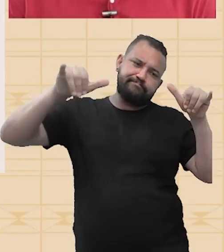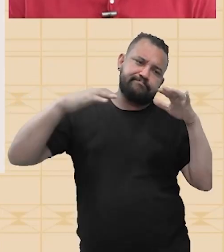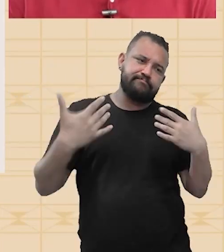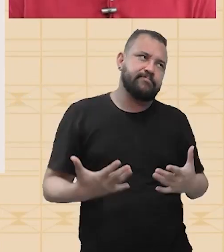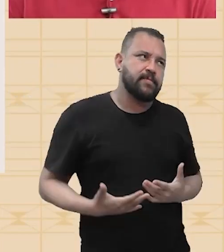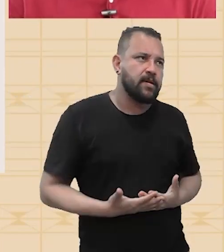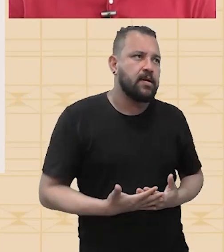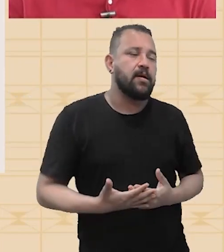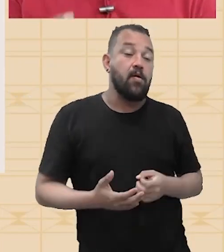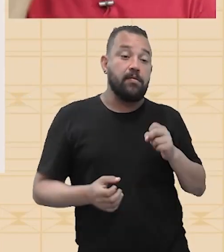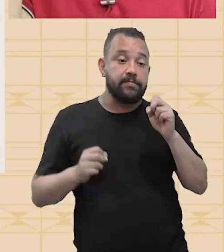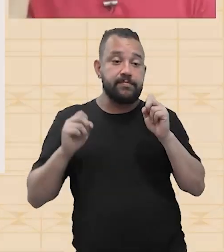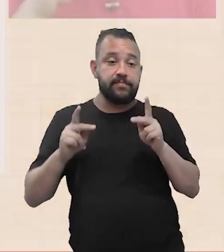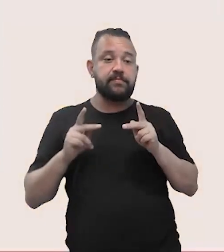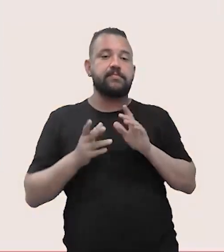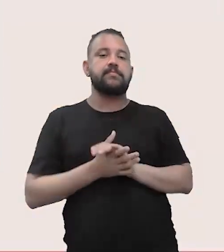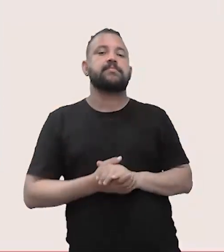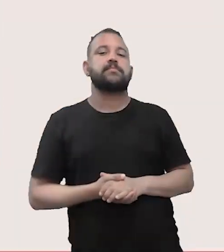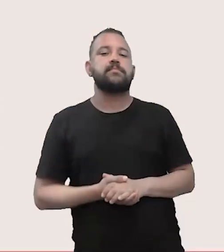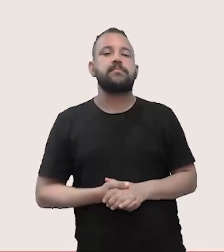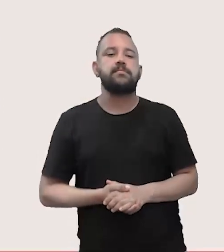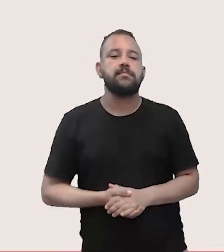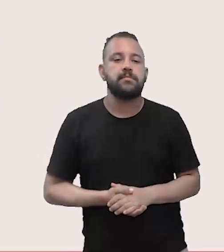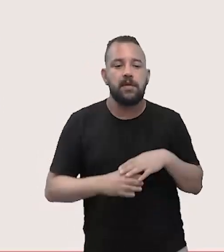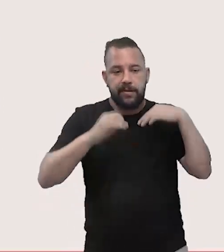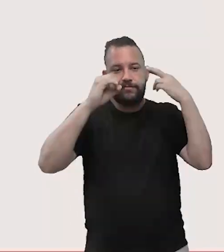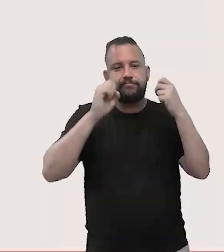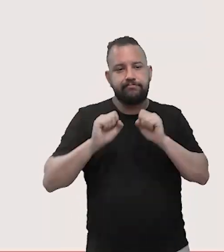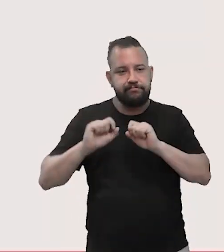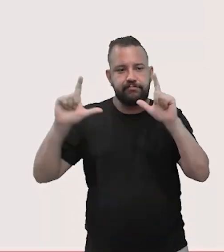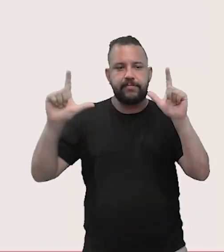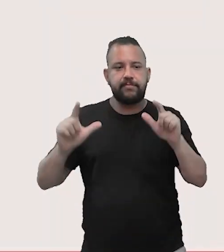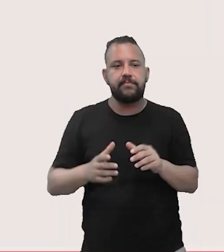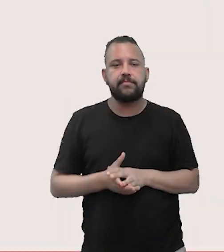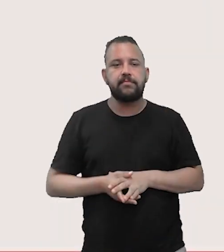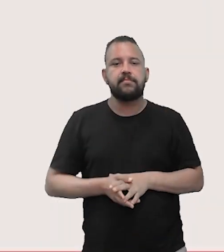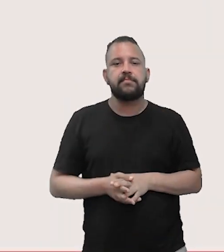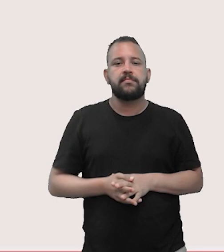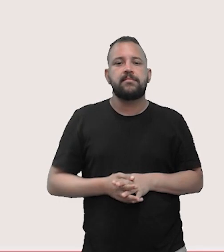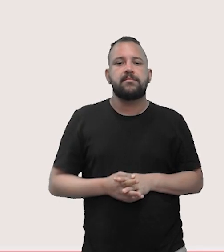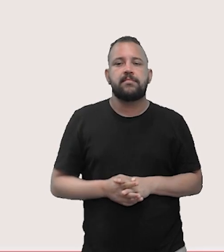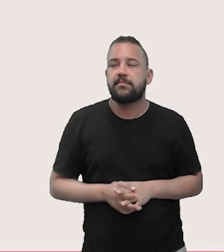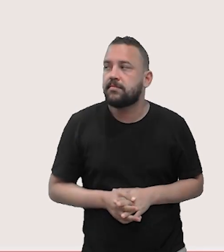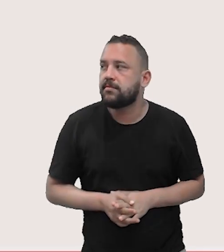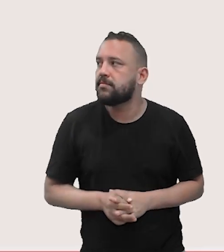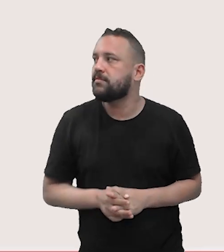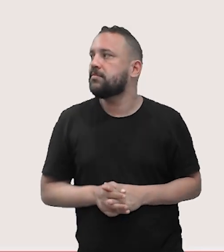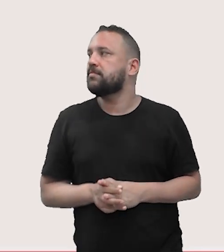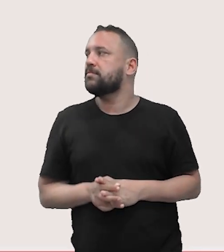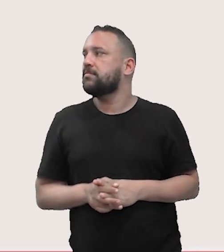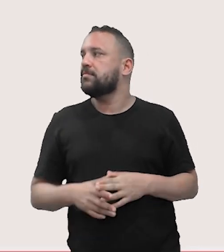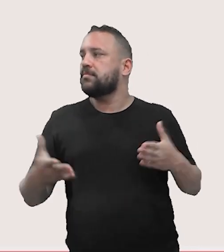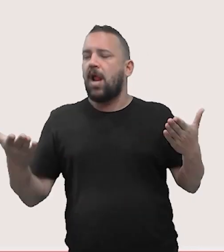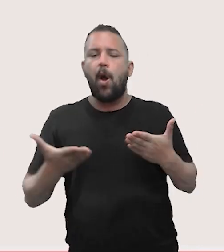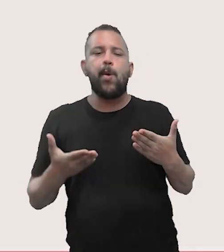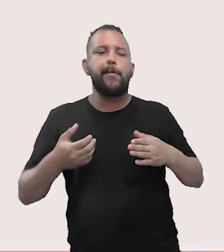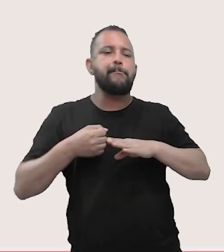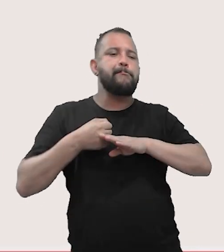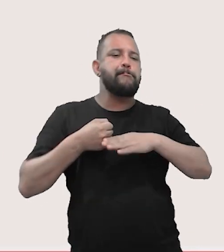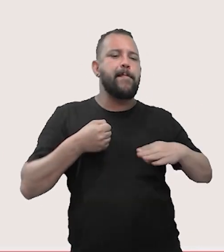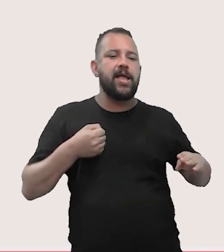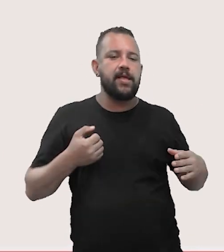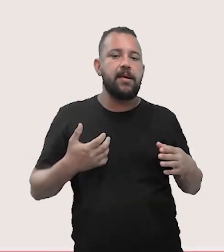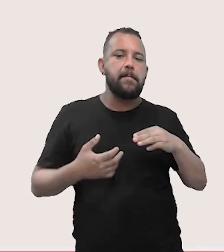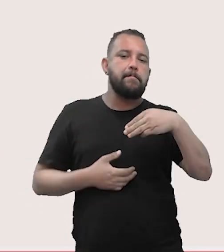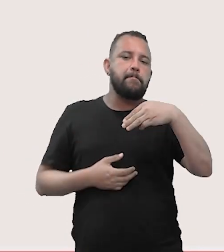Tá massa? Show de bola. Robertão, tela geral. Aí, meu povo, eu trago para vocês a nossa outra medida,